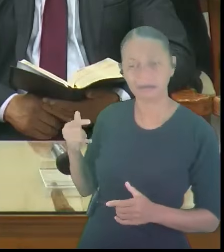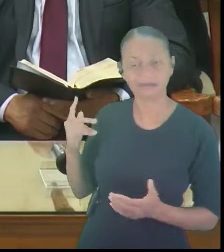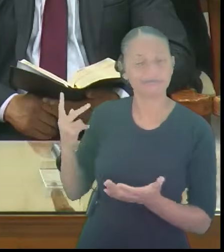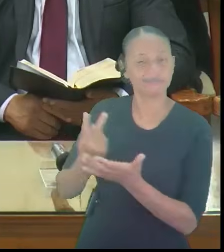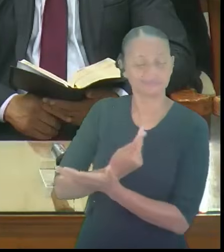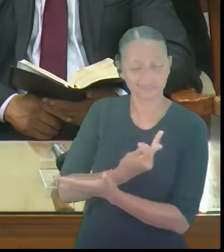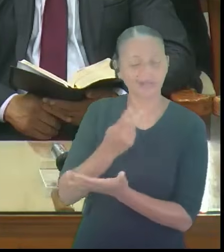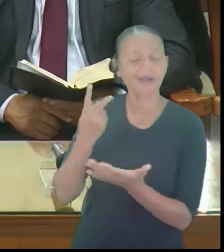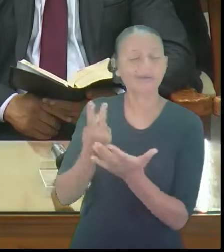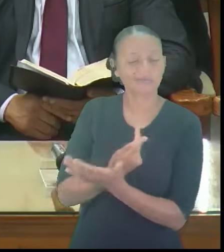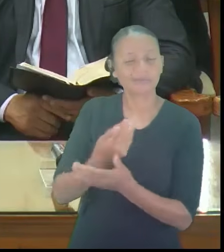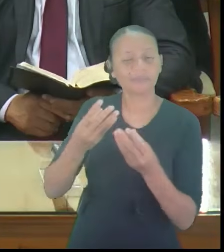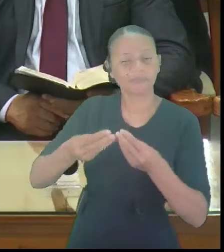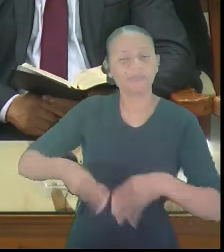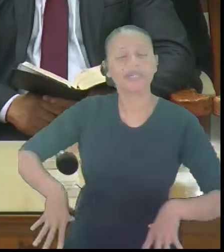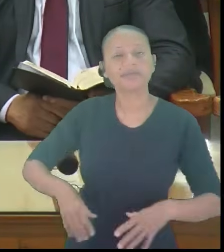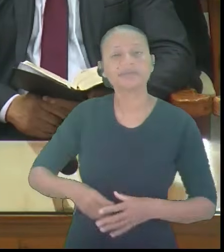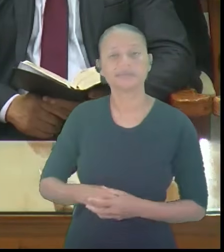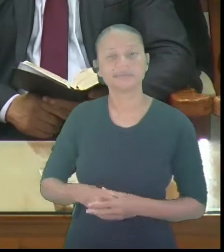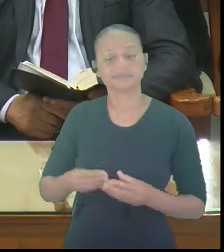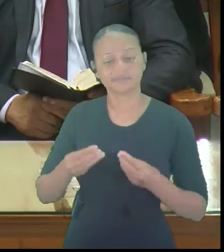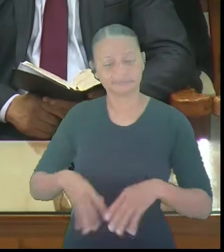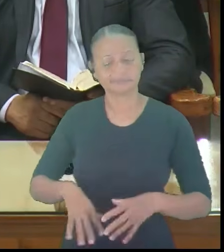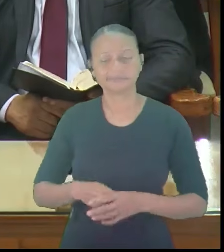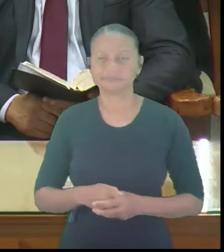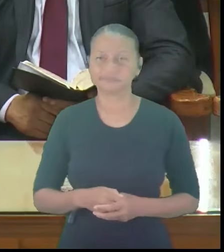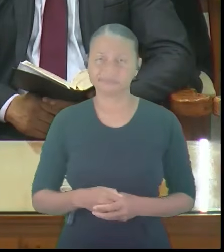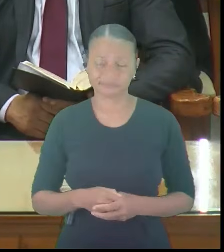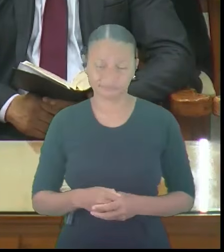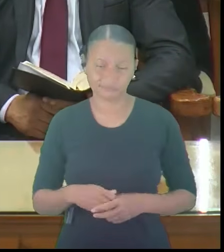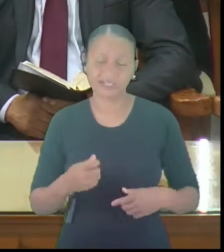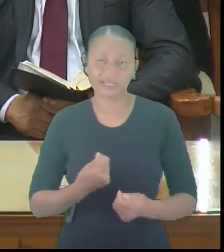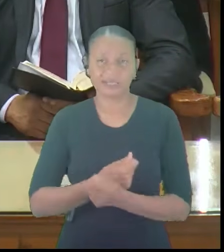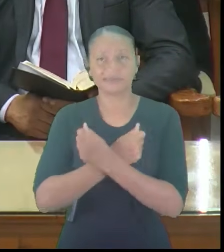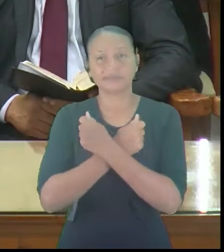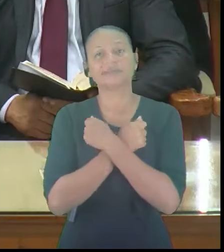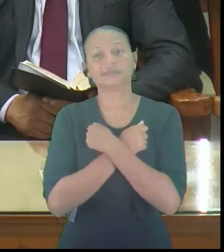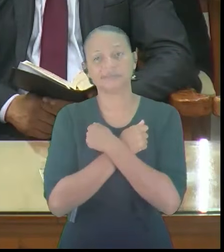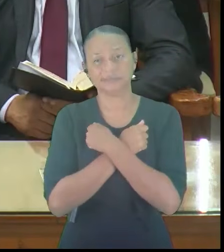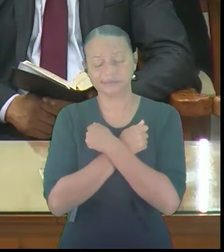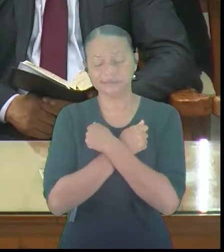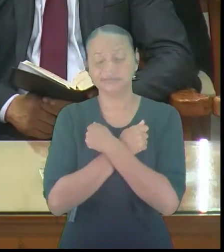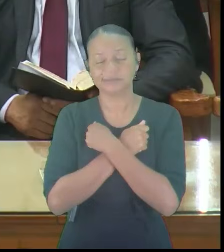peripécia? De quem foi o prejuízo? Ananias e Safira. De Ananias e Safira.